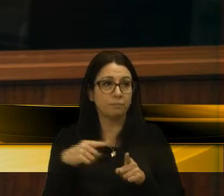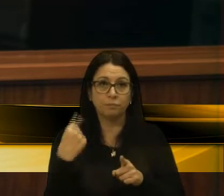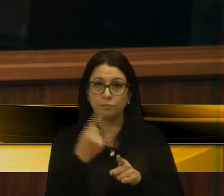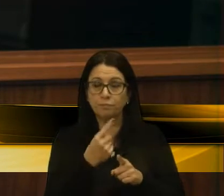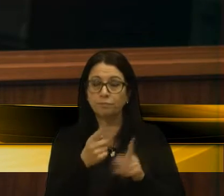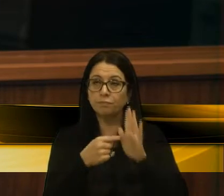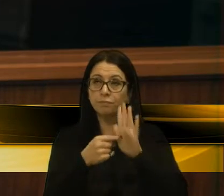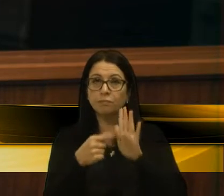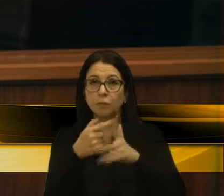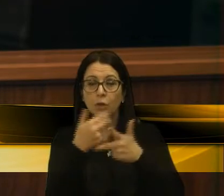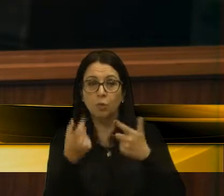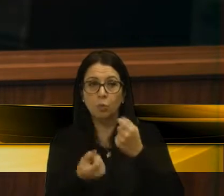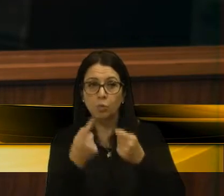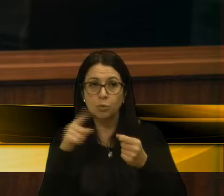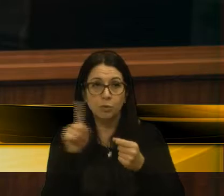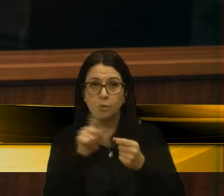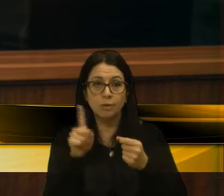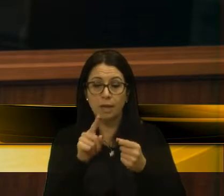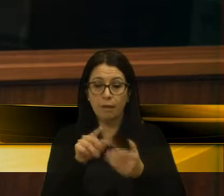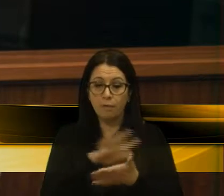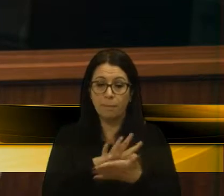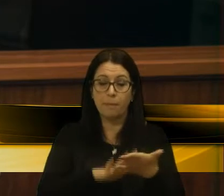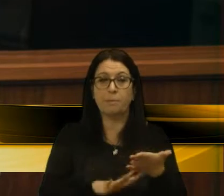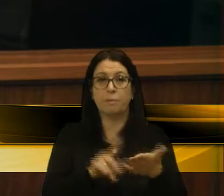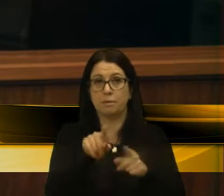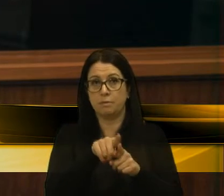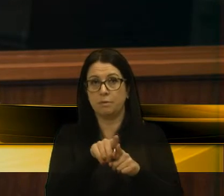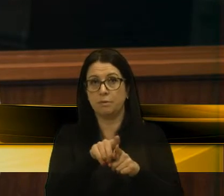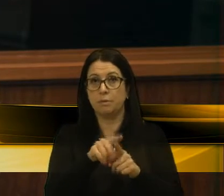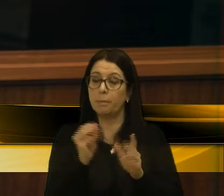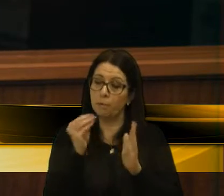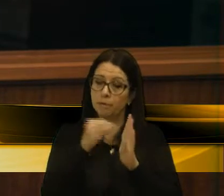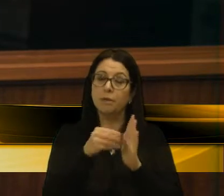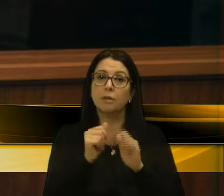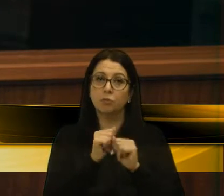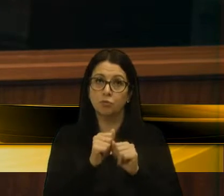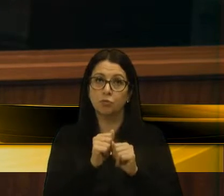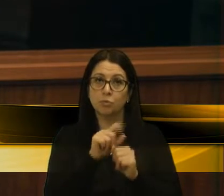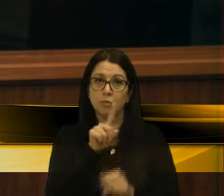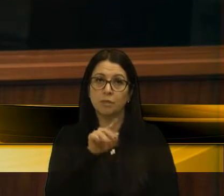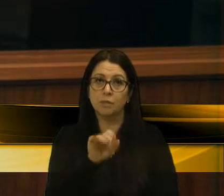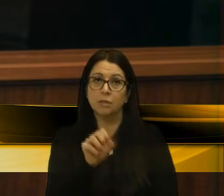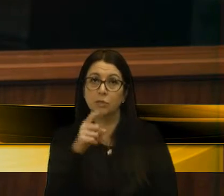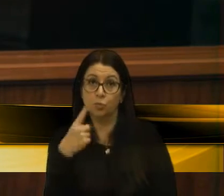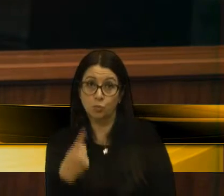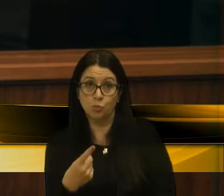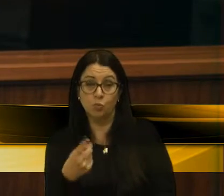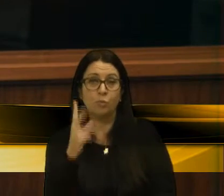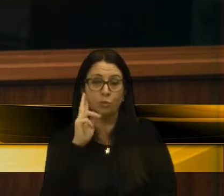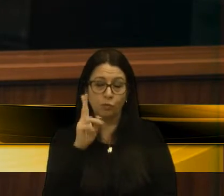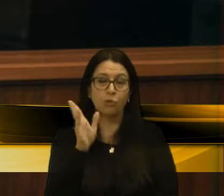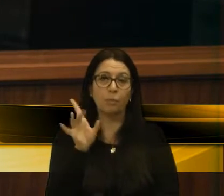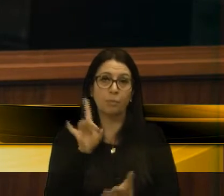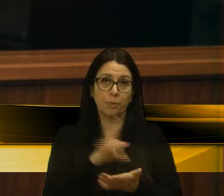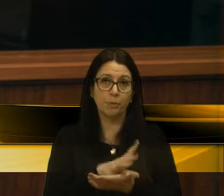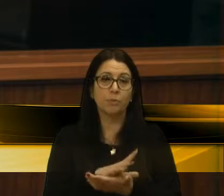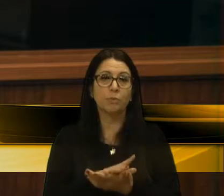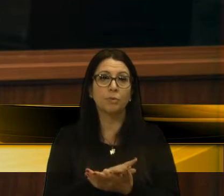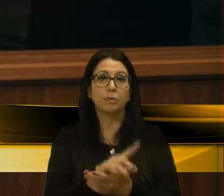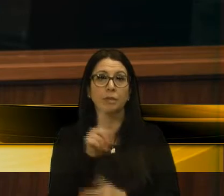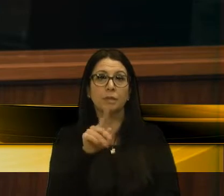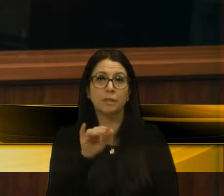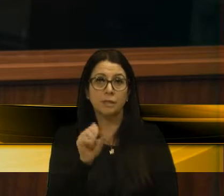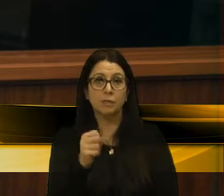indicou alguns que não estavam mapeados para comporem as ZEIs 1, então já são consolidados. E as ZEIs